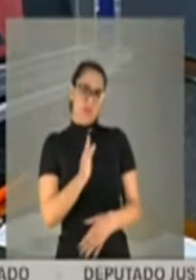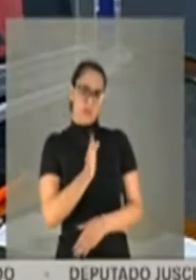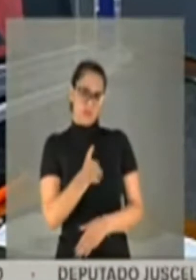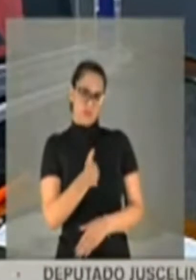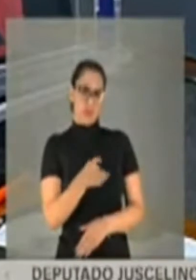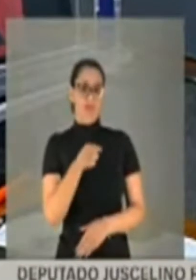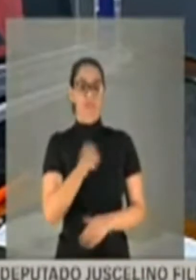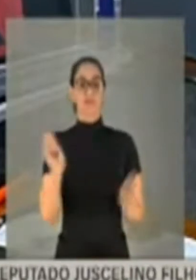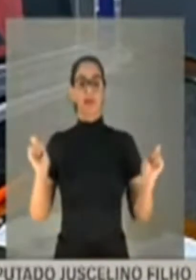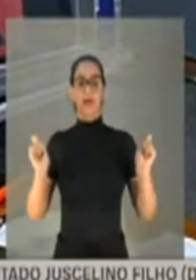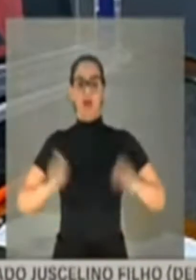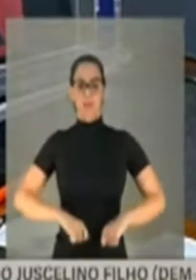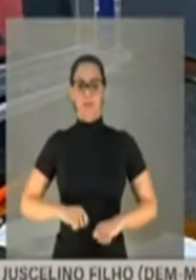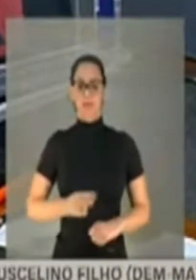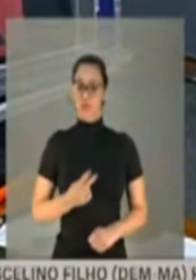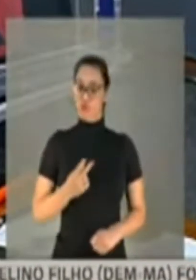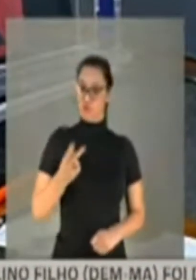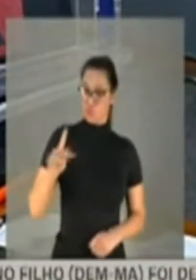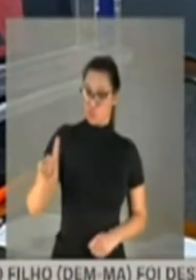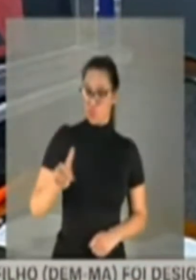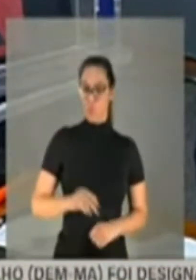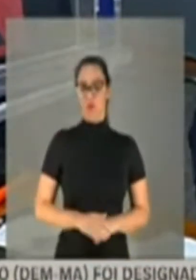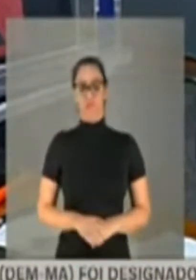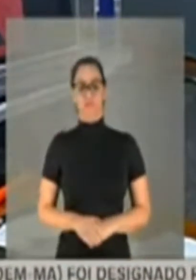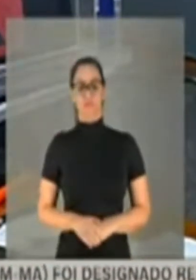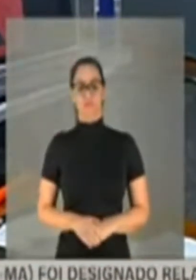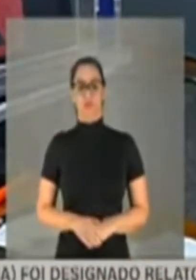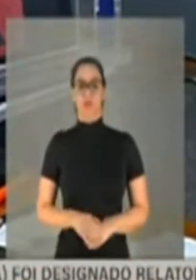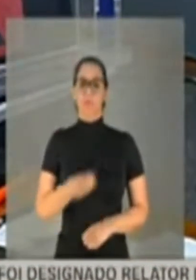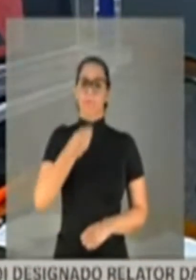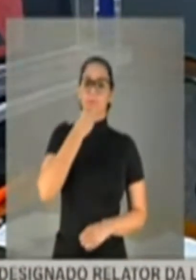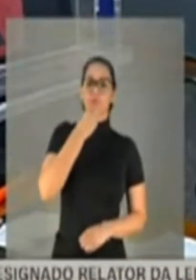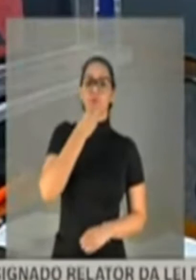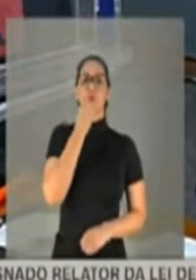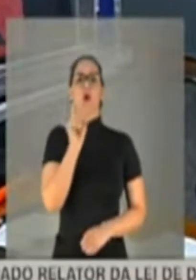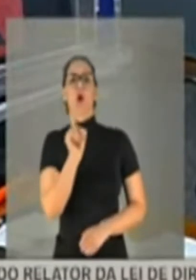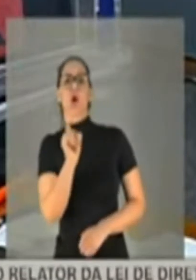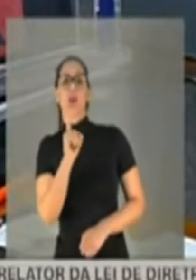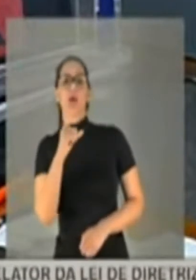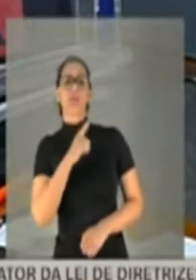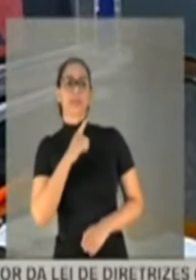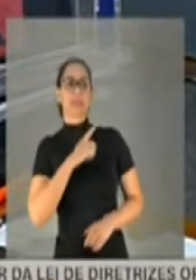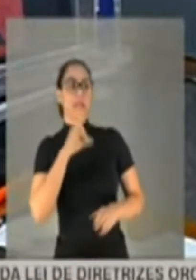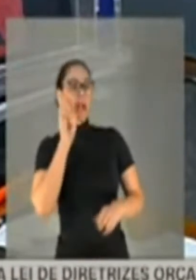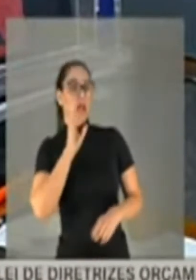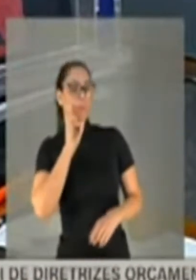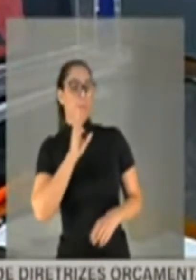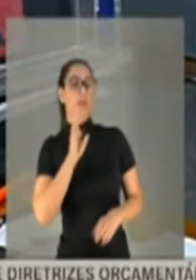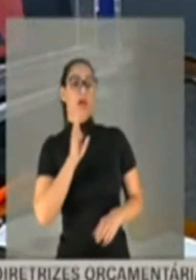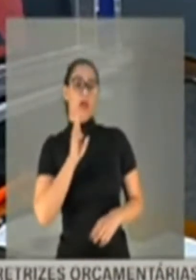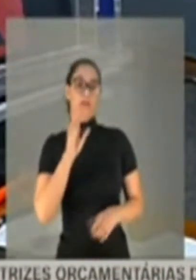que essa capacidade é sua, deveria ou não ter alegado à